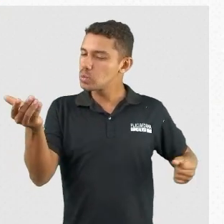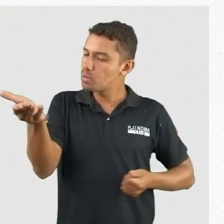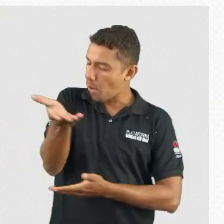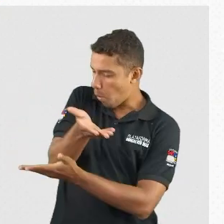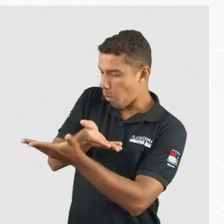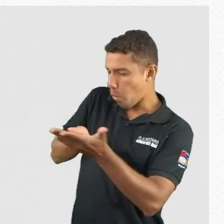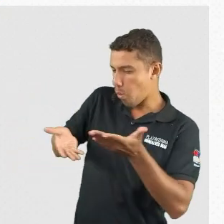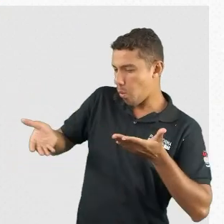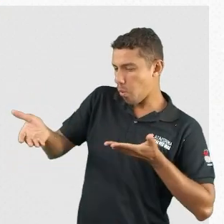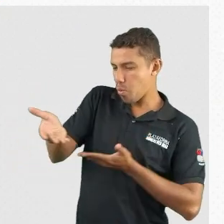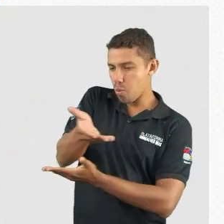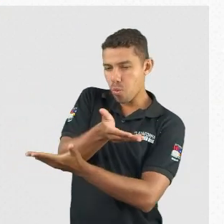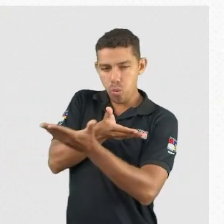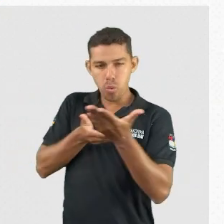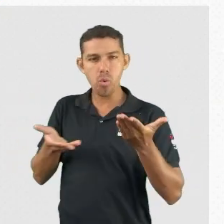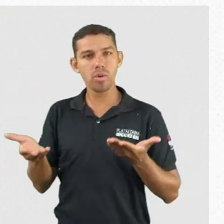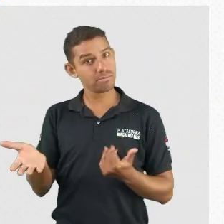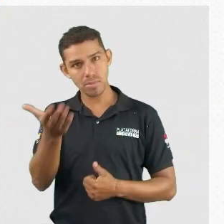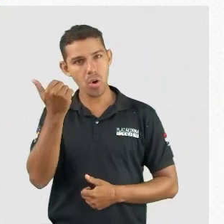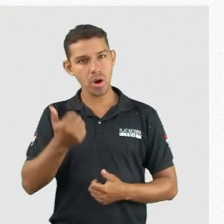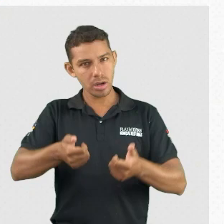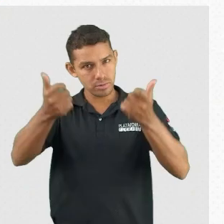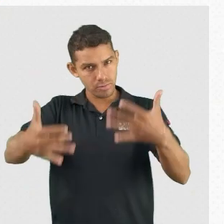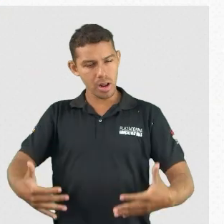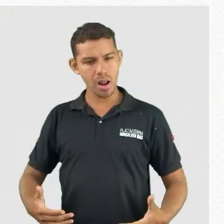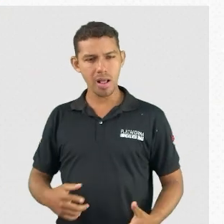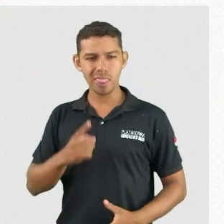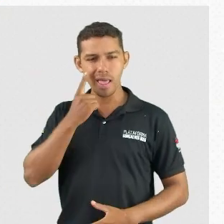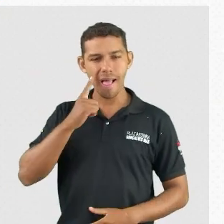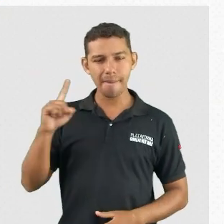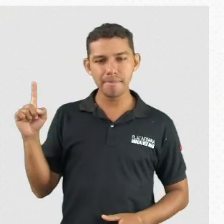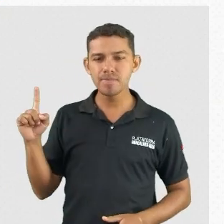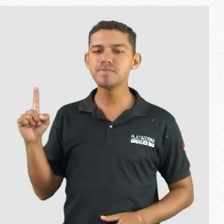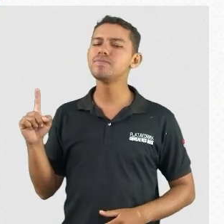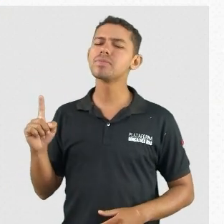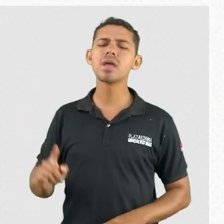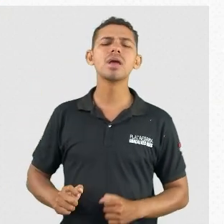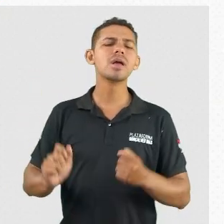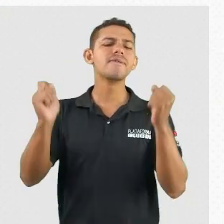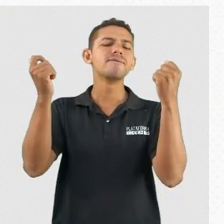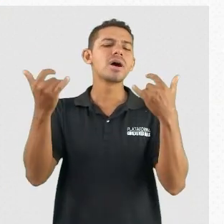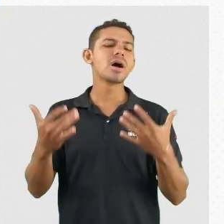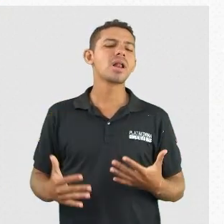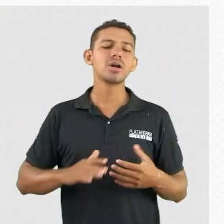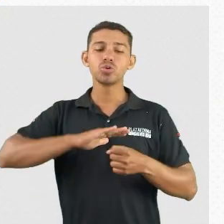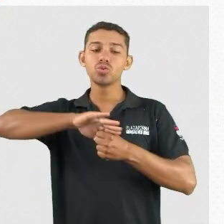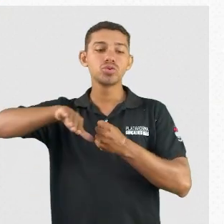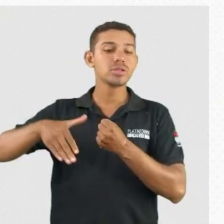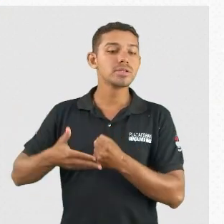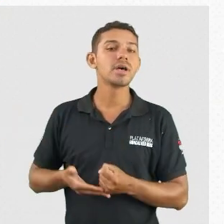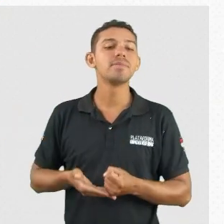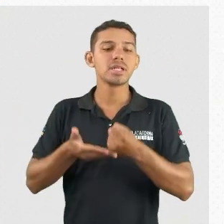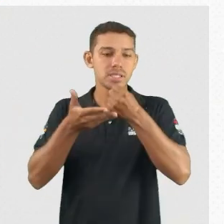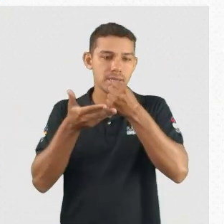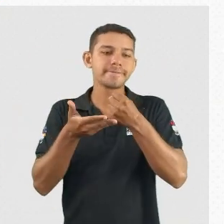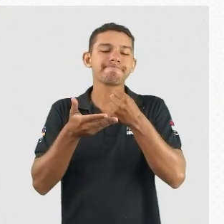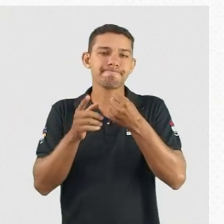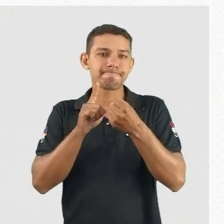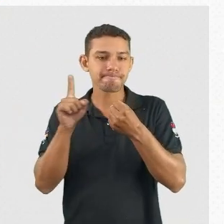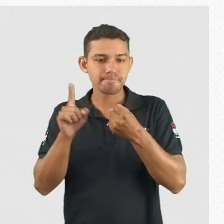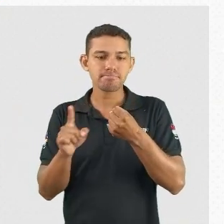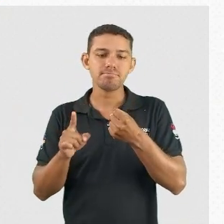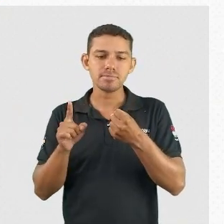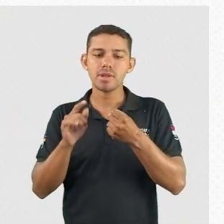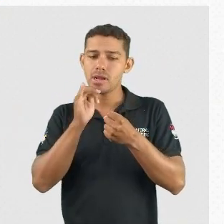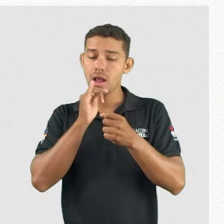de desenvolvimento, ela ainda muito presente, atrelada à noção de sustentabilidade, é uma noção aí